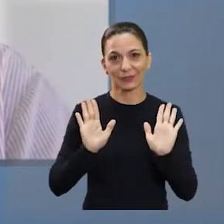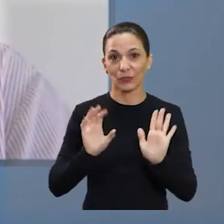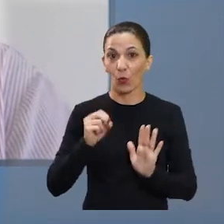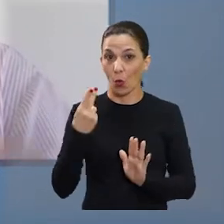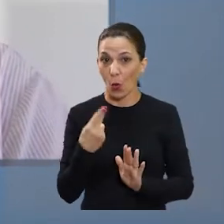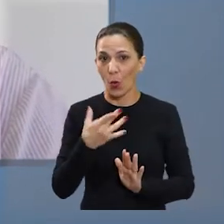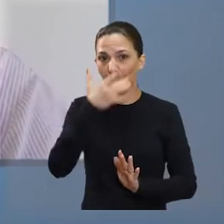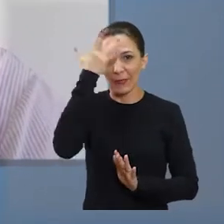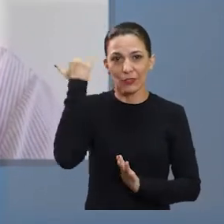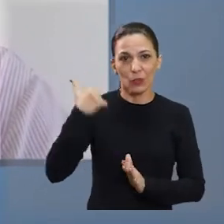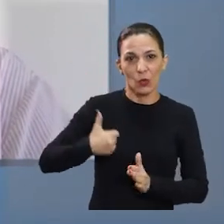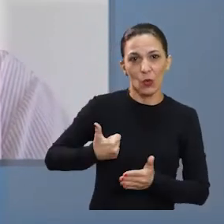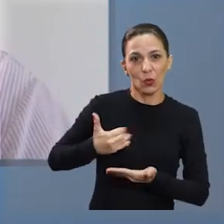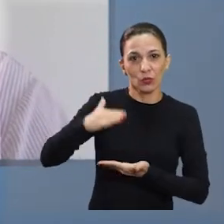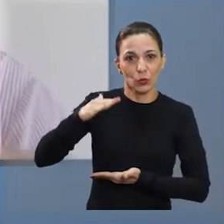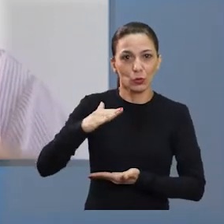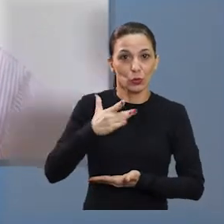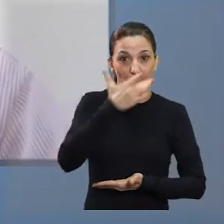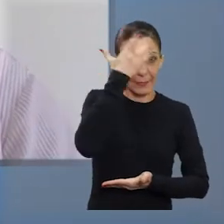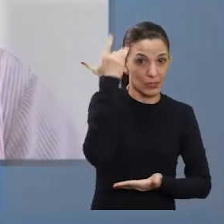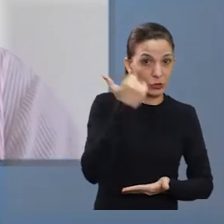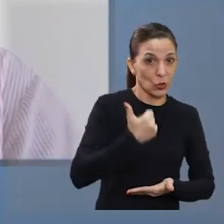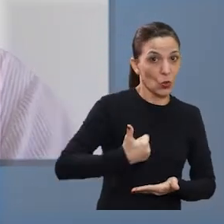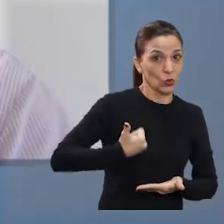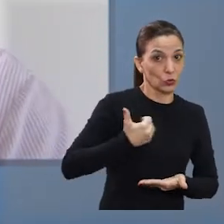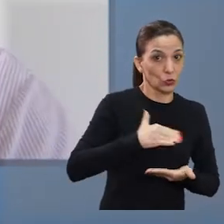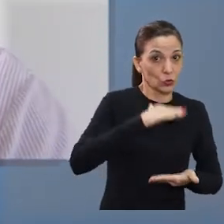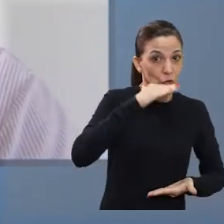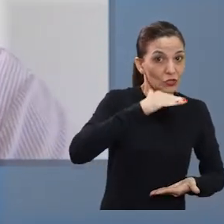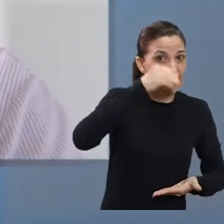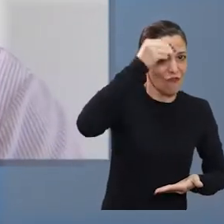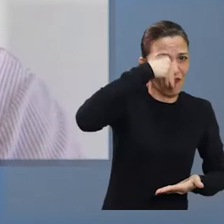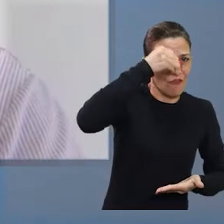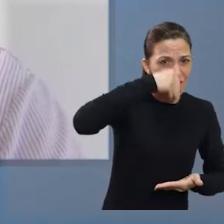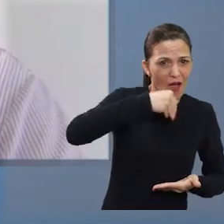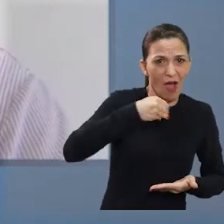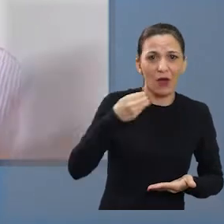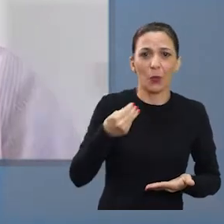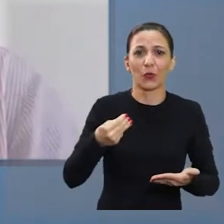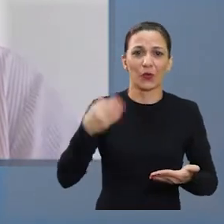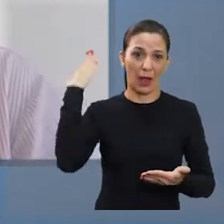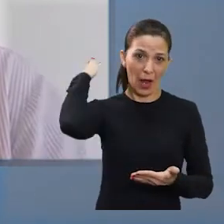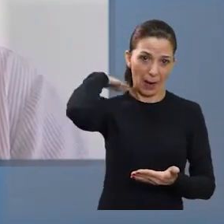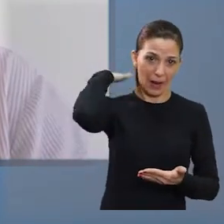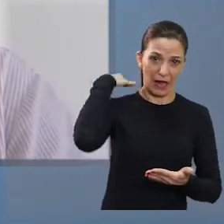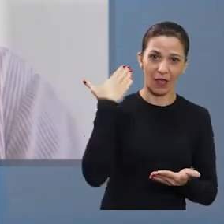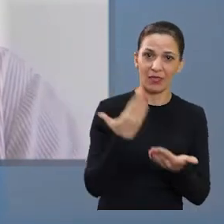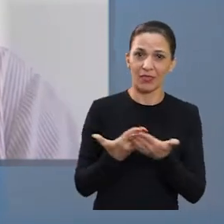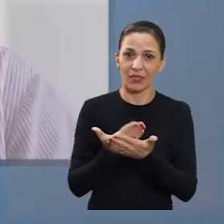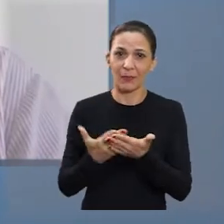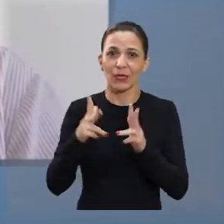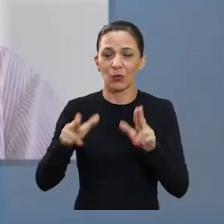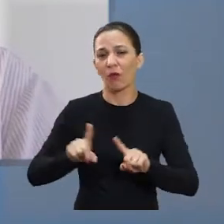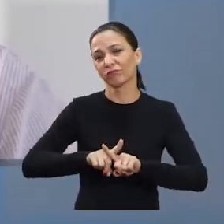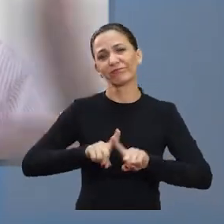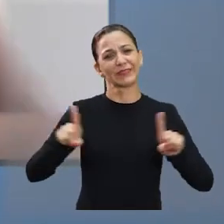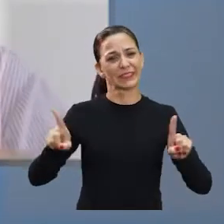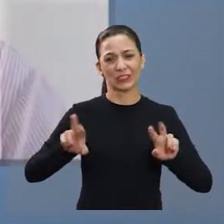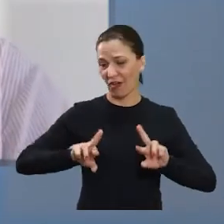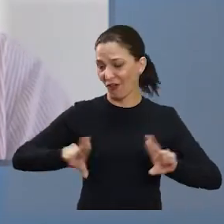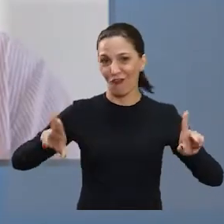essa a realidade que a gente tem, infelizmente, né? Não é todo antibiótico que eu dou para tratar a pneumonia de um idoso que eu consigo curar a pneumonia de um idoso